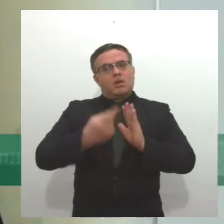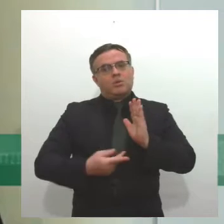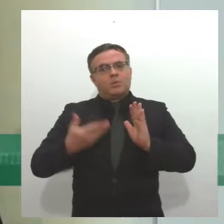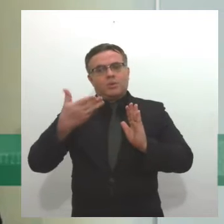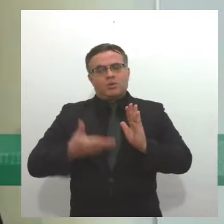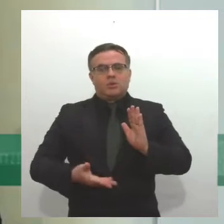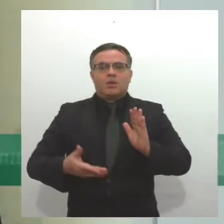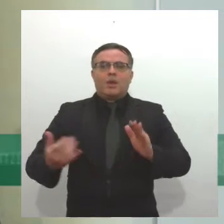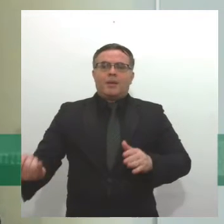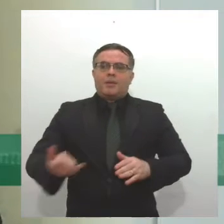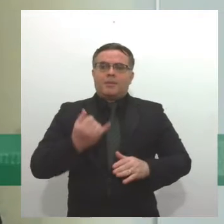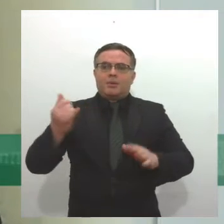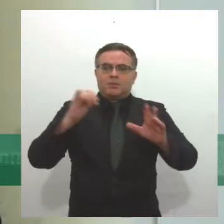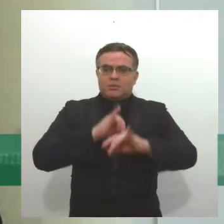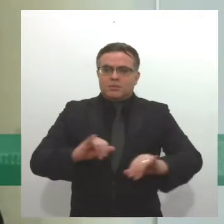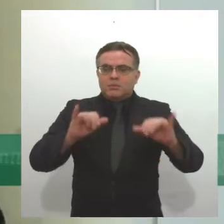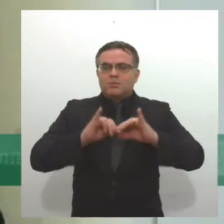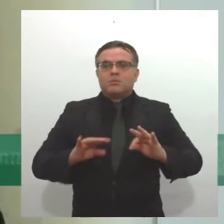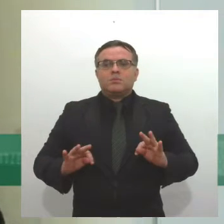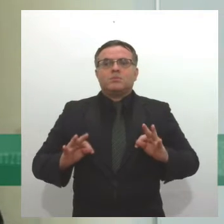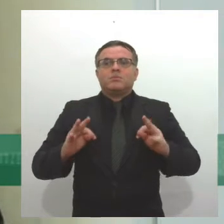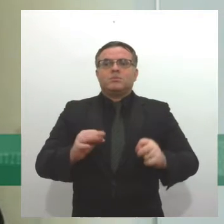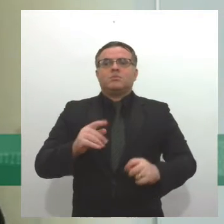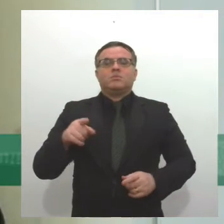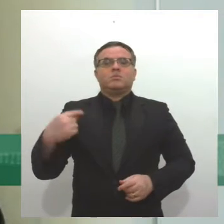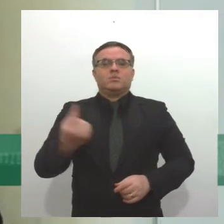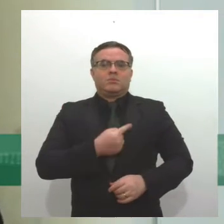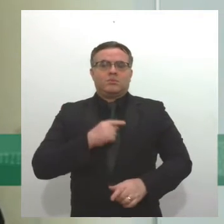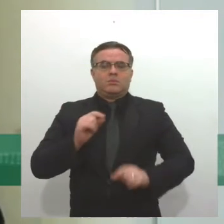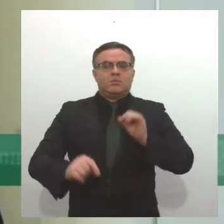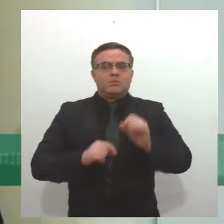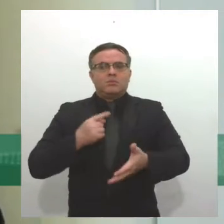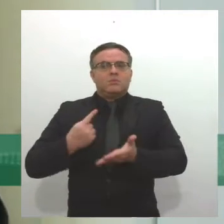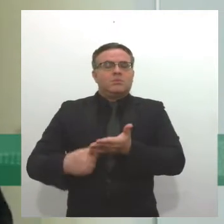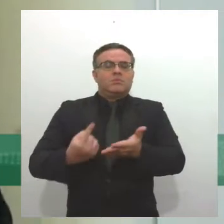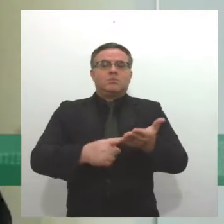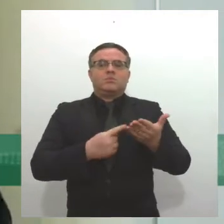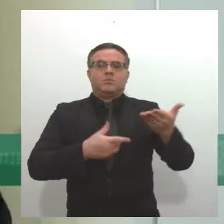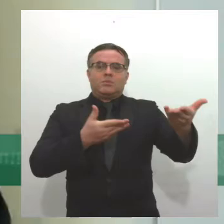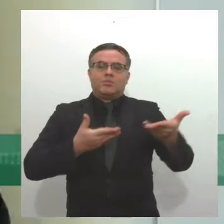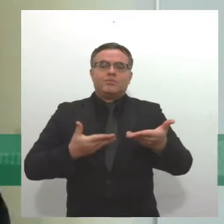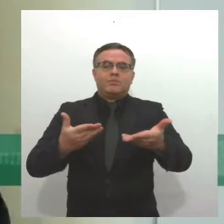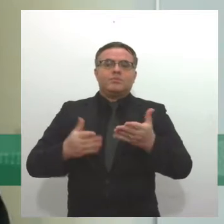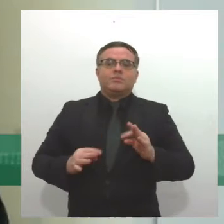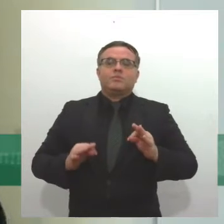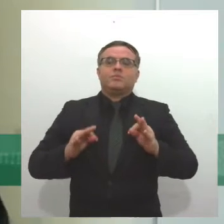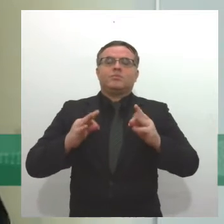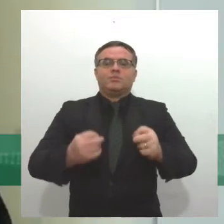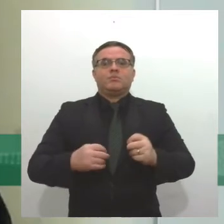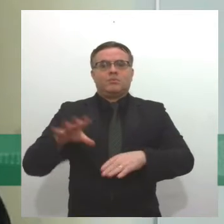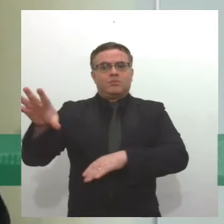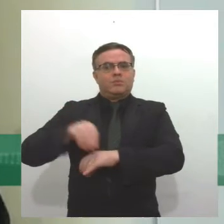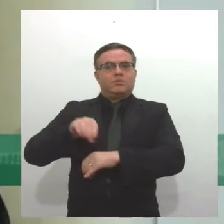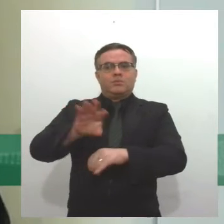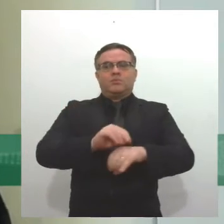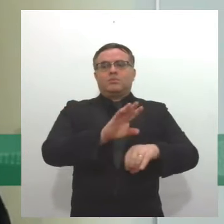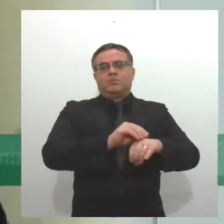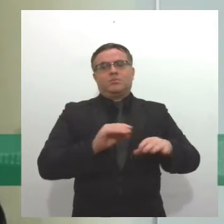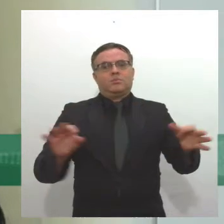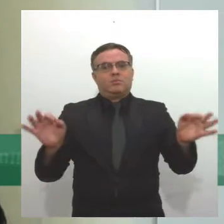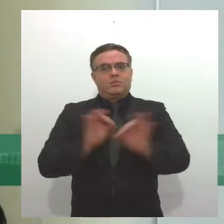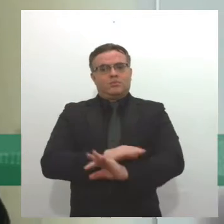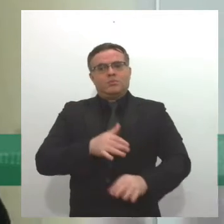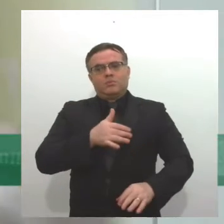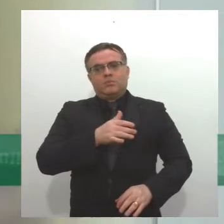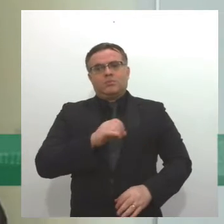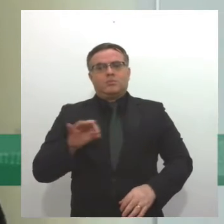importante destacar, todos nós convocamos, convidamos e ouvimos todos, 100%